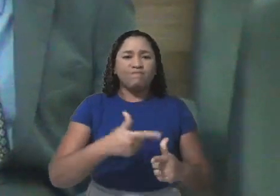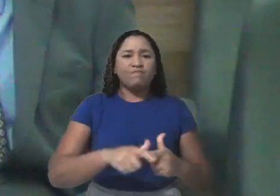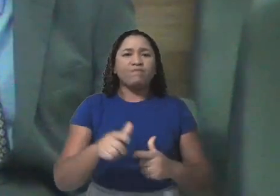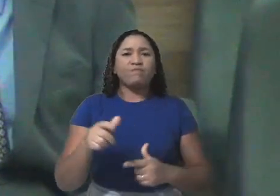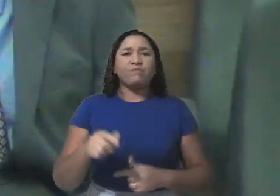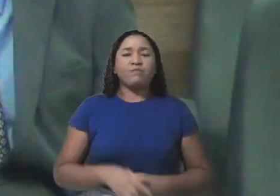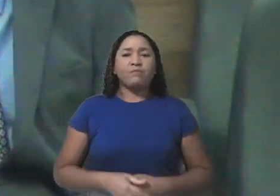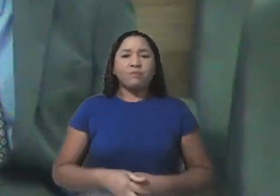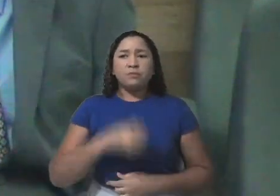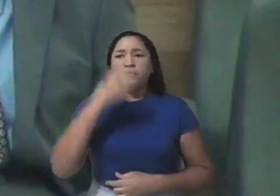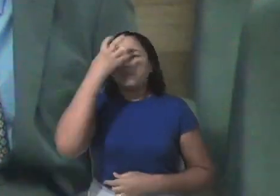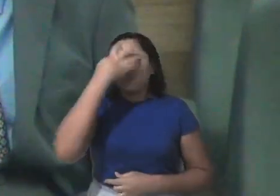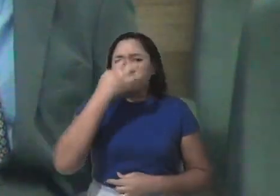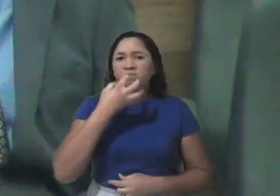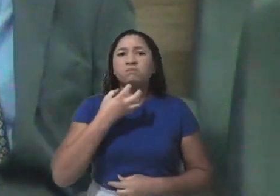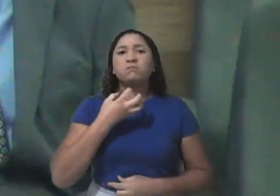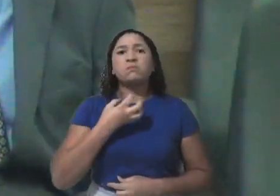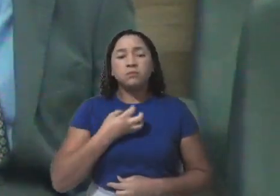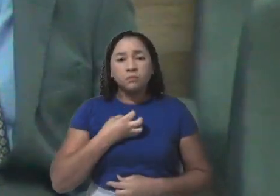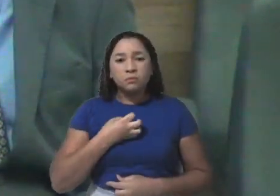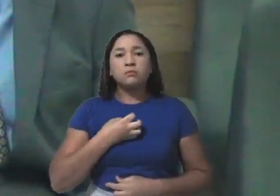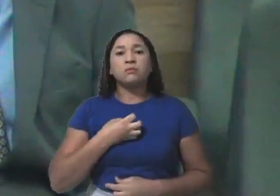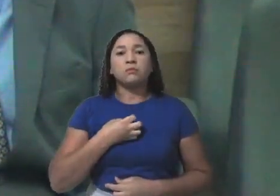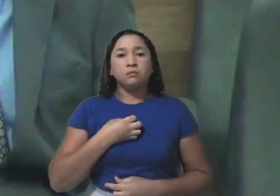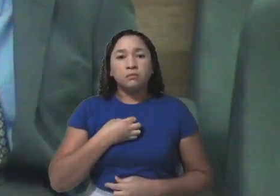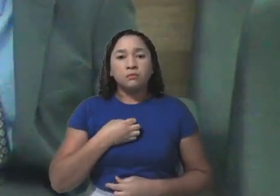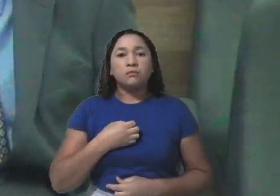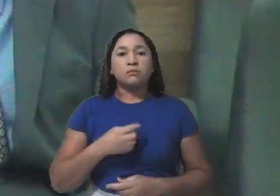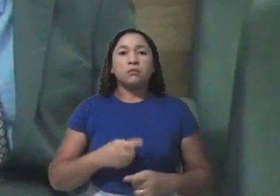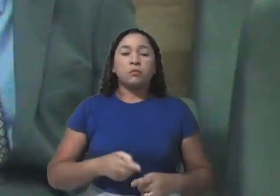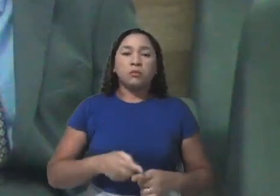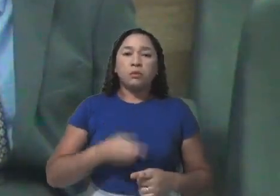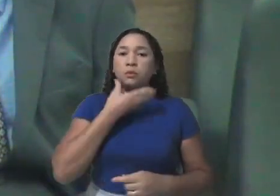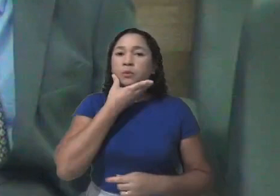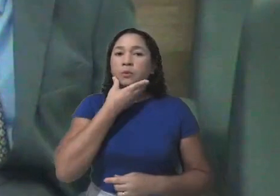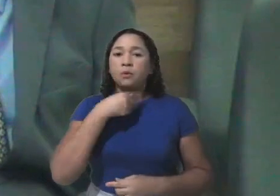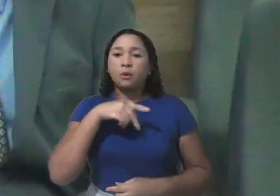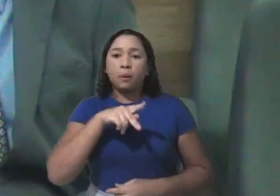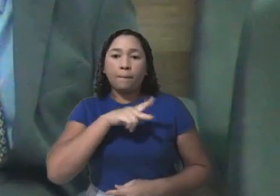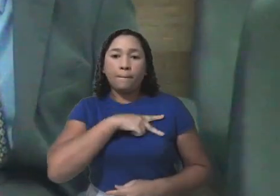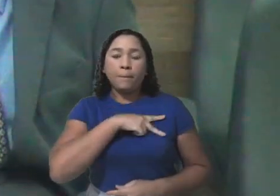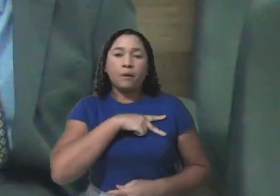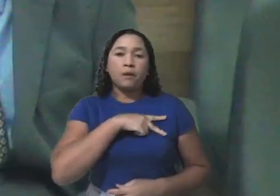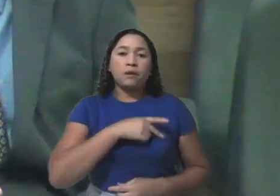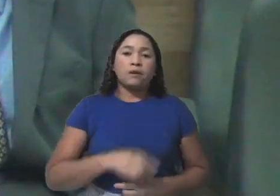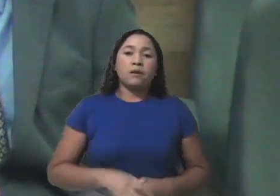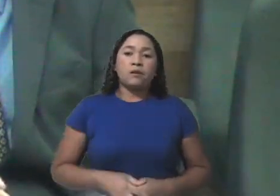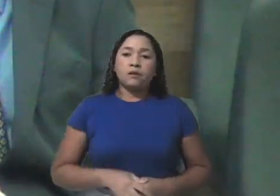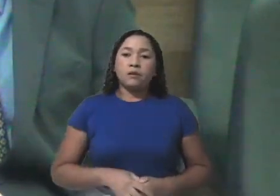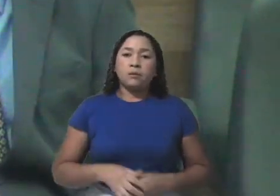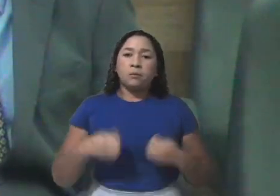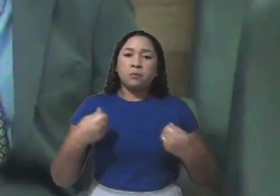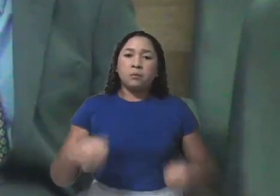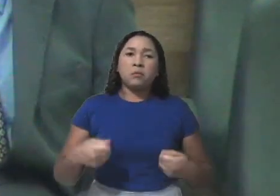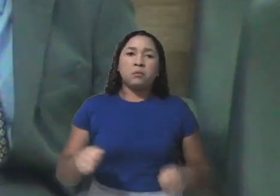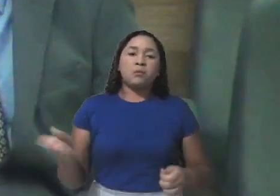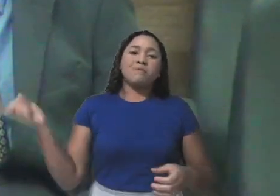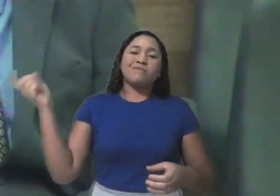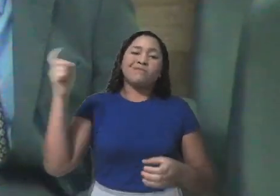Paulo teve que voltar a Jerusalém para se reunir com o concílio